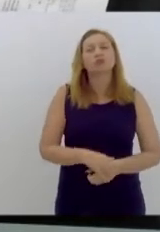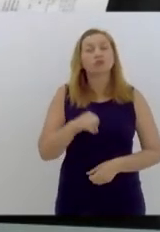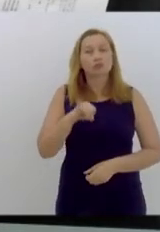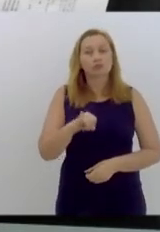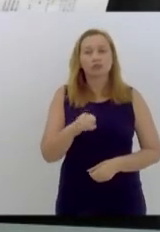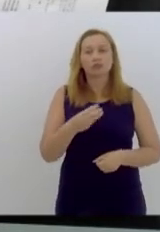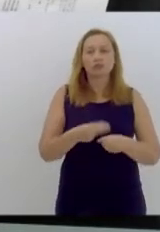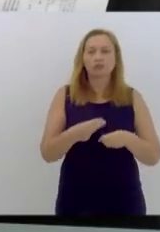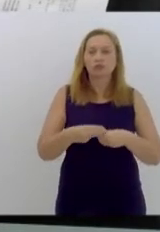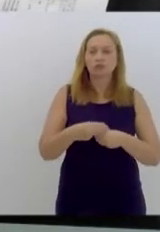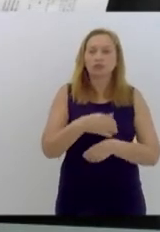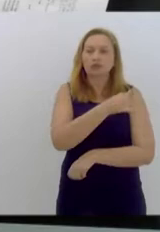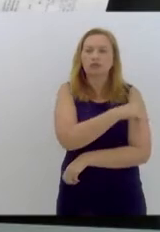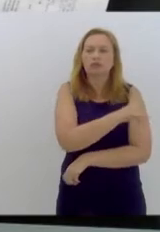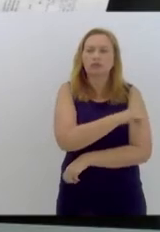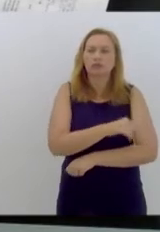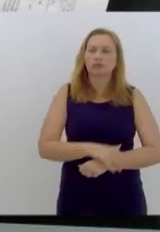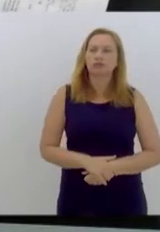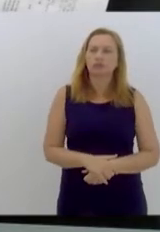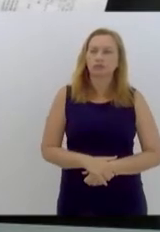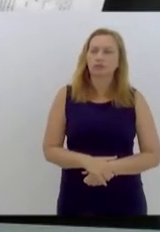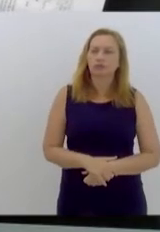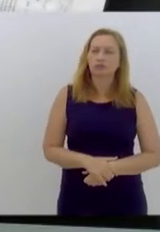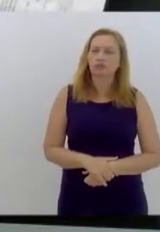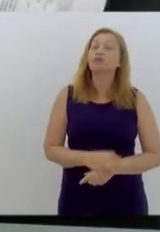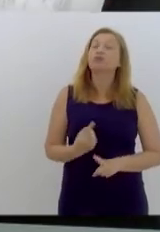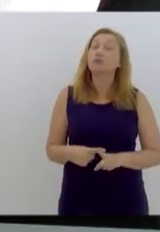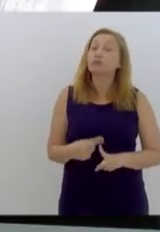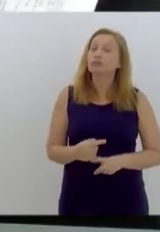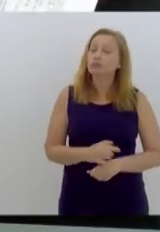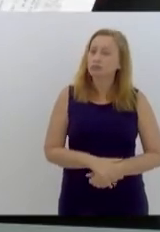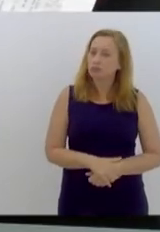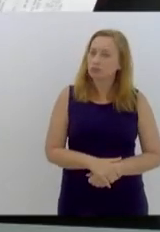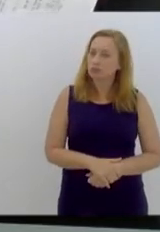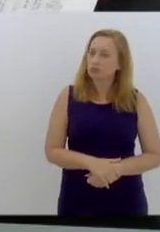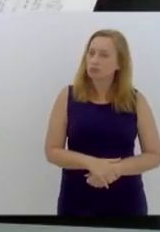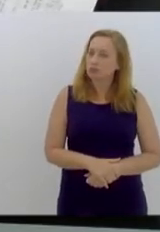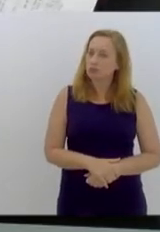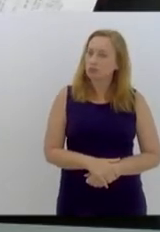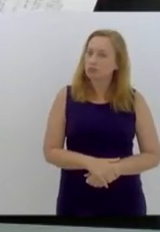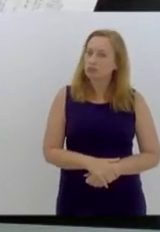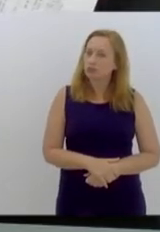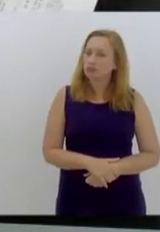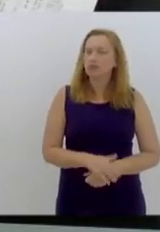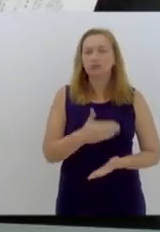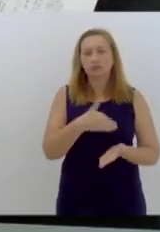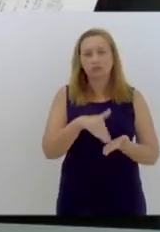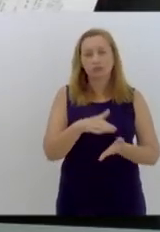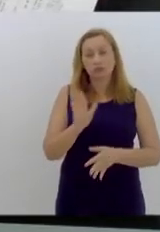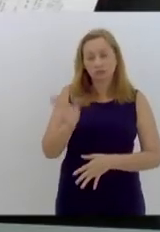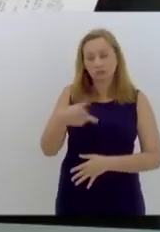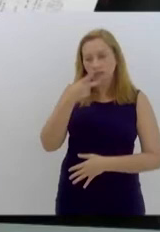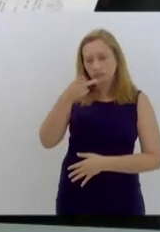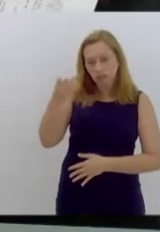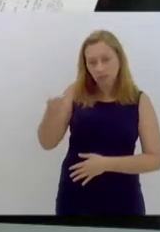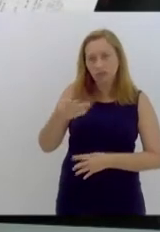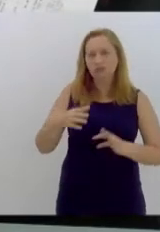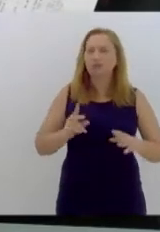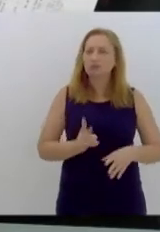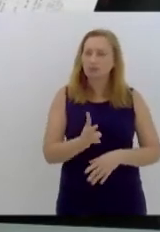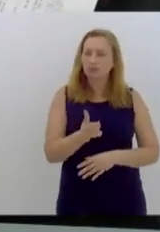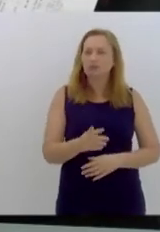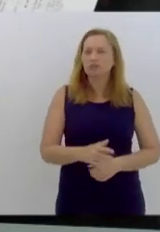município do Rio de Janeiro insistir nessa forma. Por quê? Como a secretária bem mencionou, toda vez que há